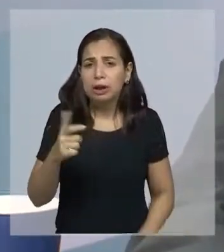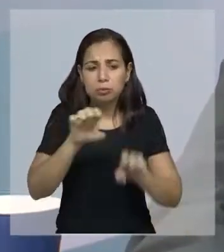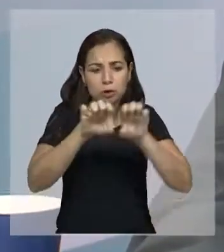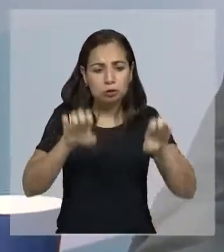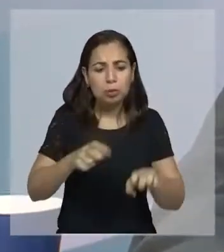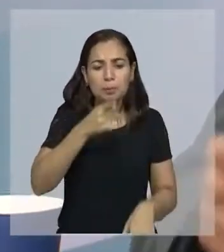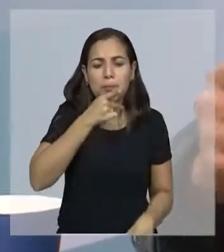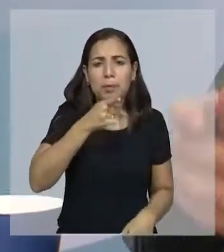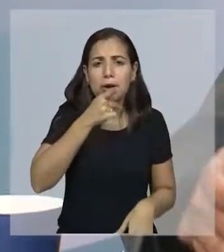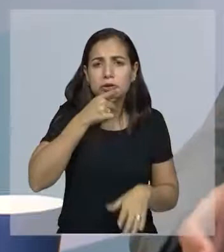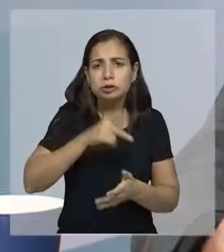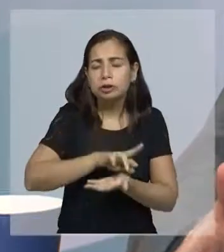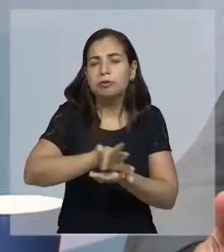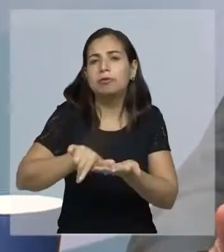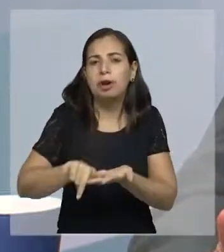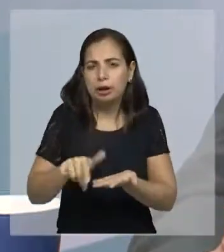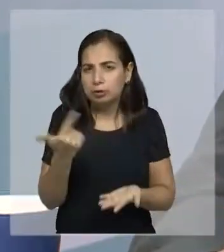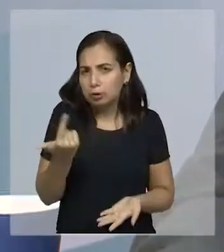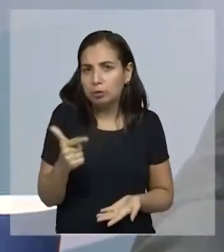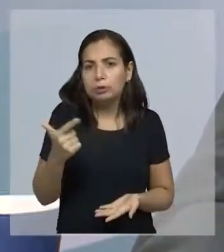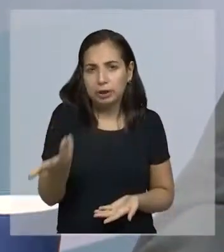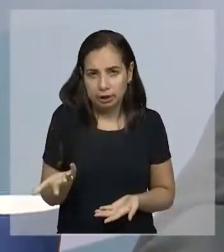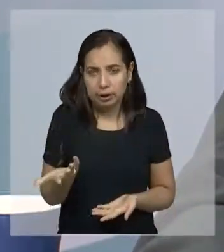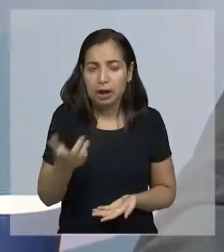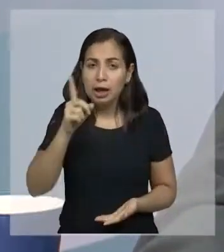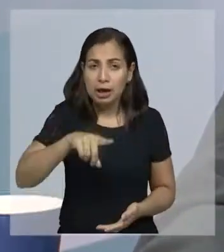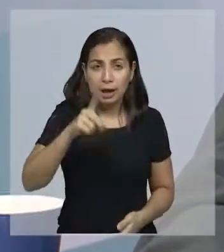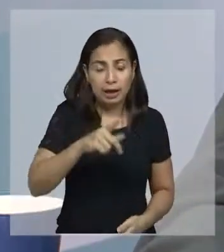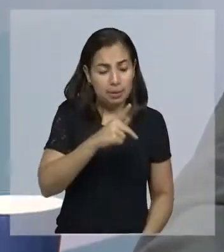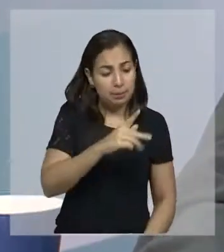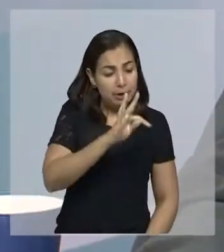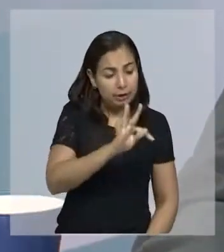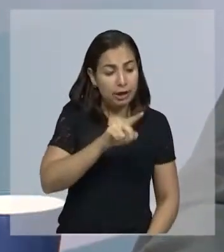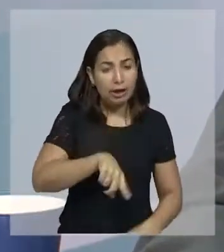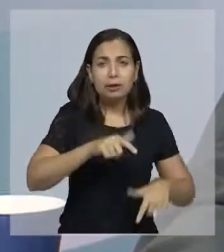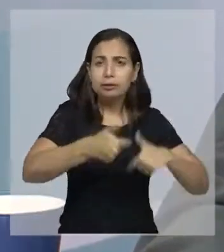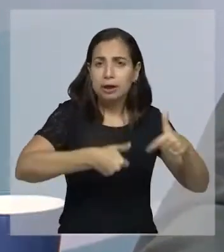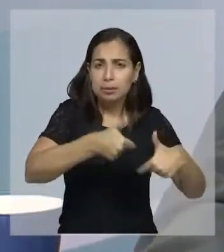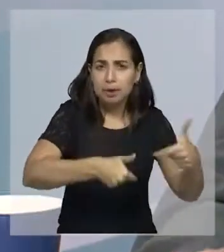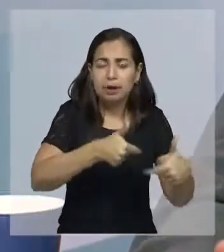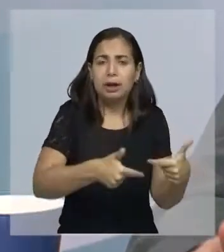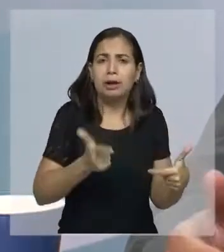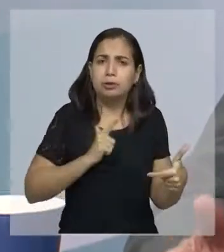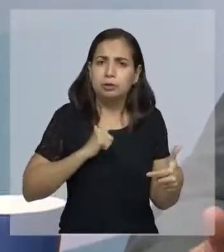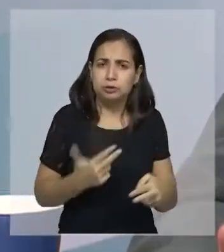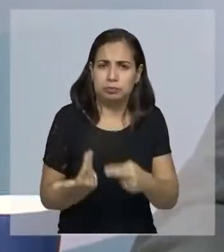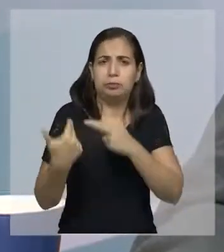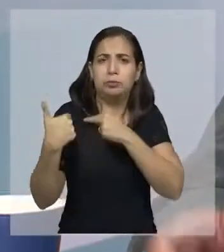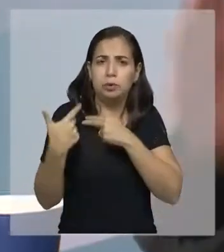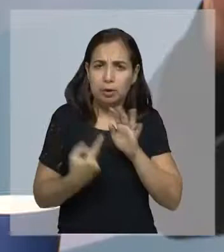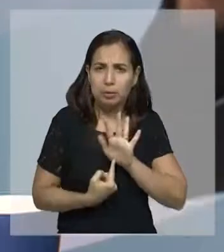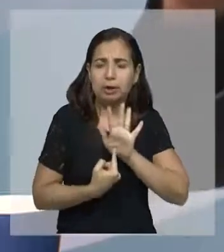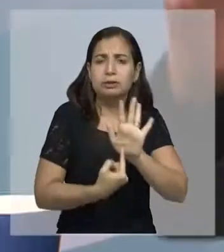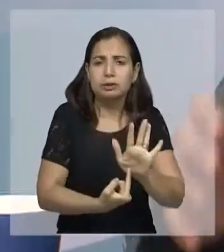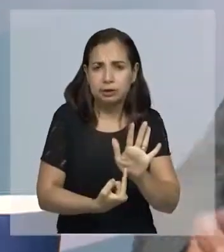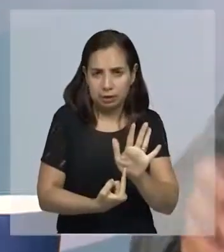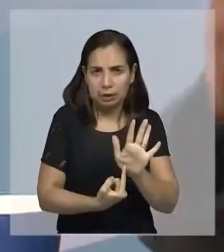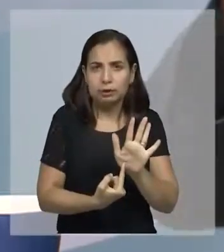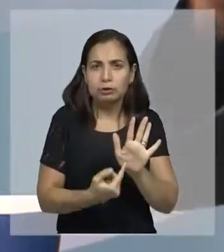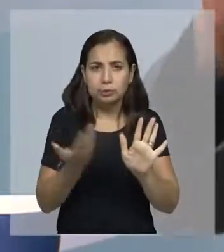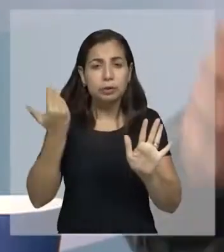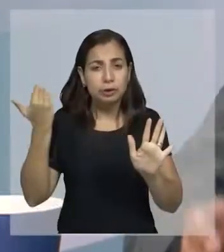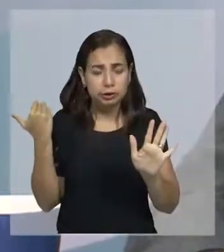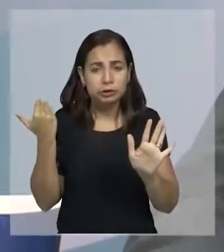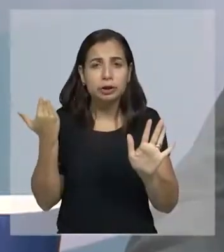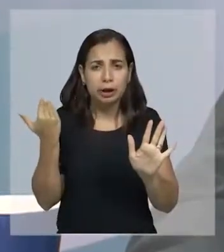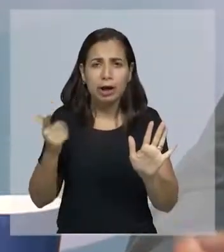pensar um Partido dos Trabalhadores, como ele tem essa organização que se apresenta agora, com todos os seus defeitos, com todos os seus problemas, mas existe